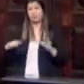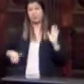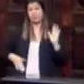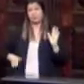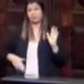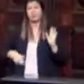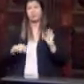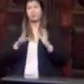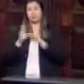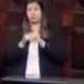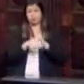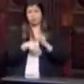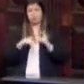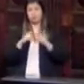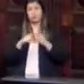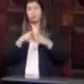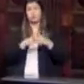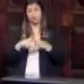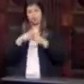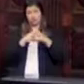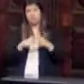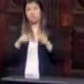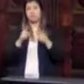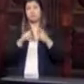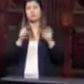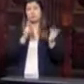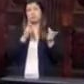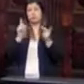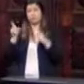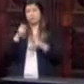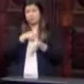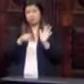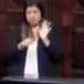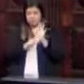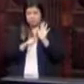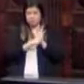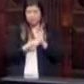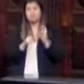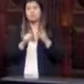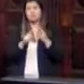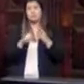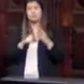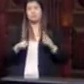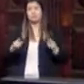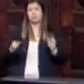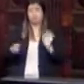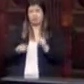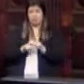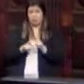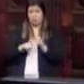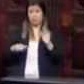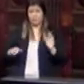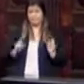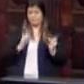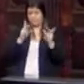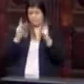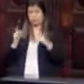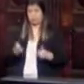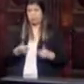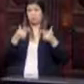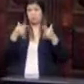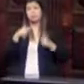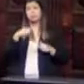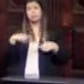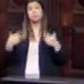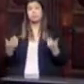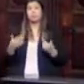Portanto, eu queria aqui mencionar a importância do trabalho que vem sendo feito pela Assembleia Legislativa. Meus colegas acabaram não mencionando, mas além da